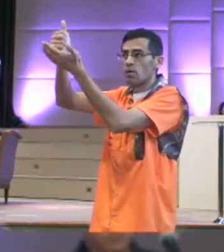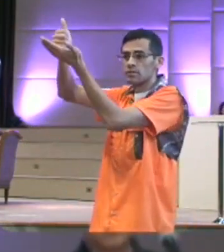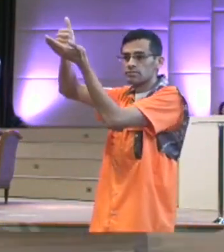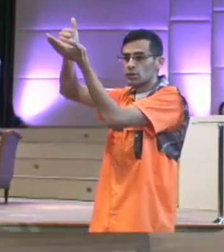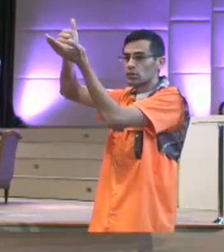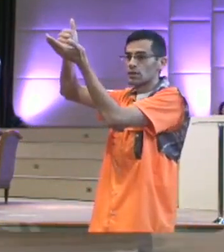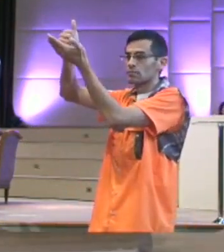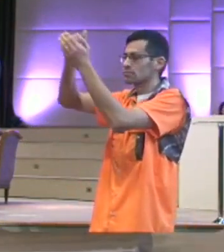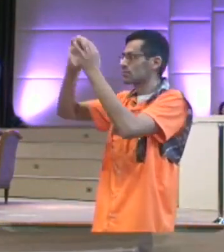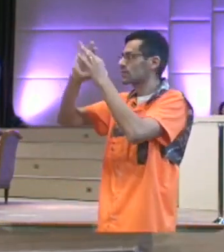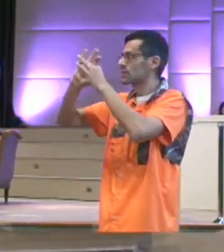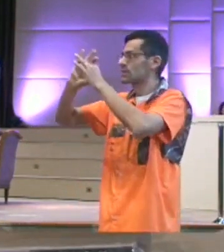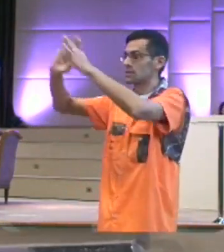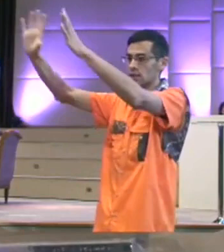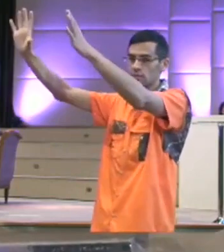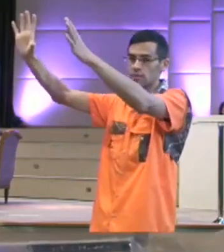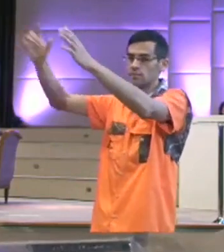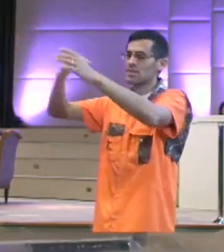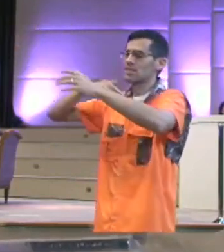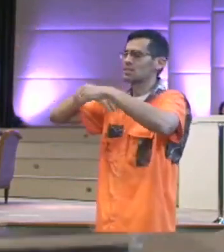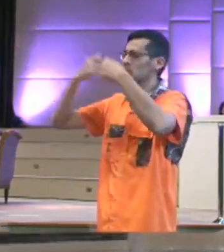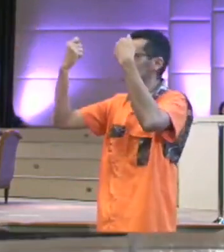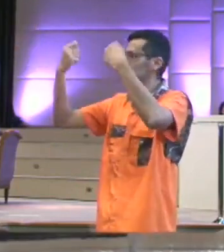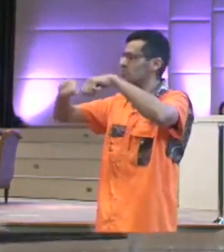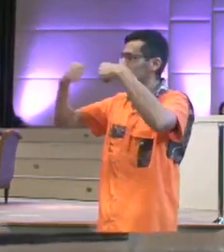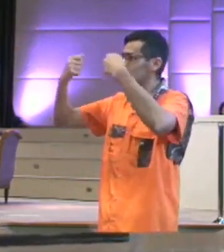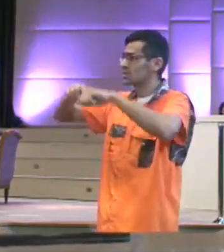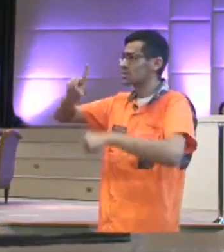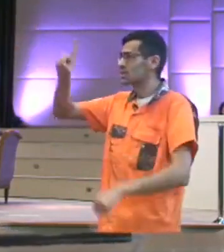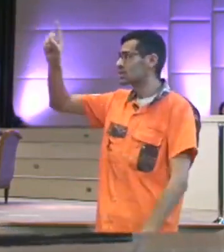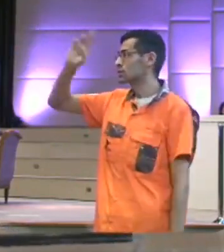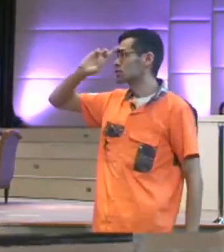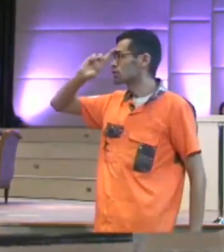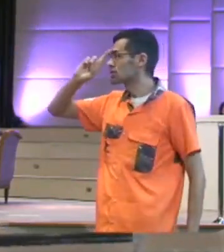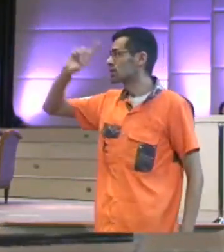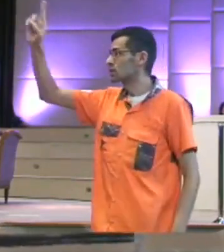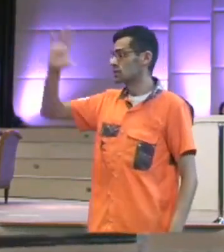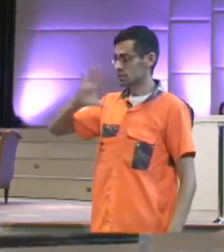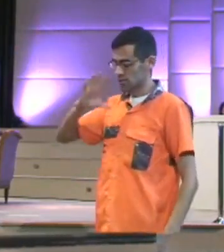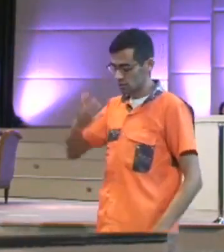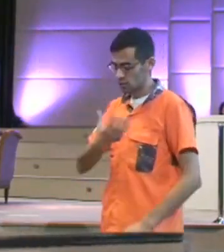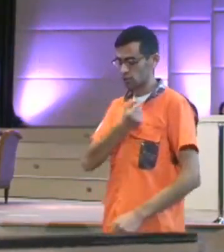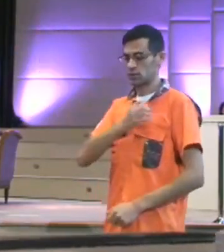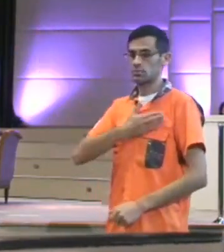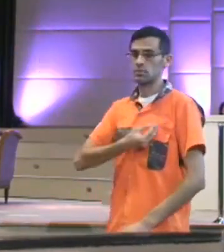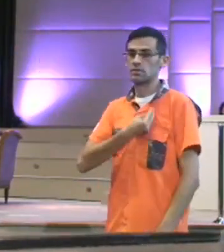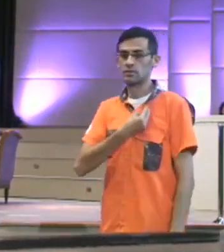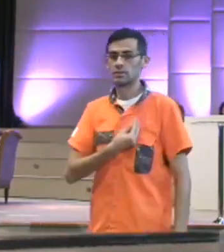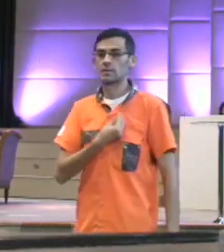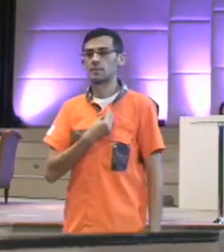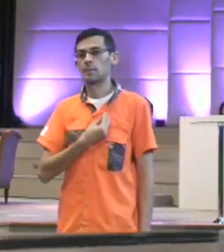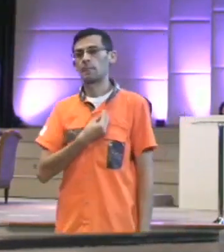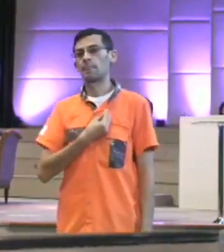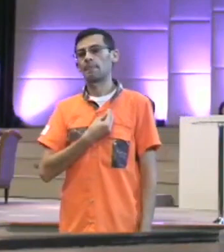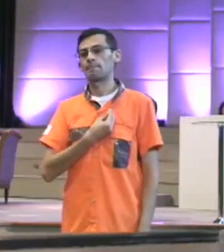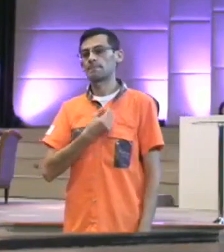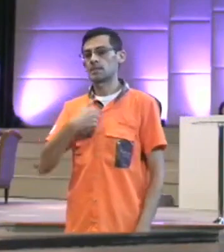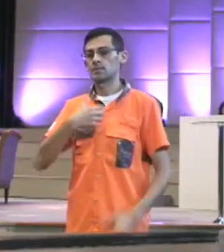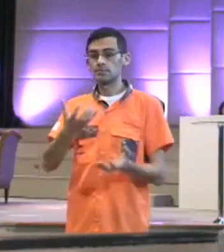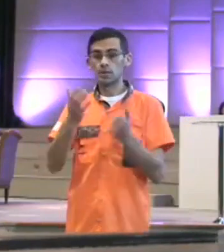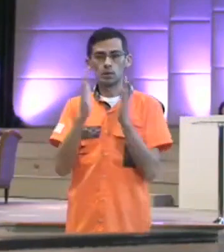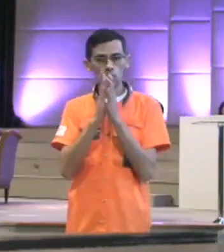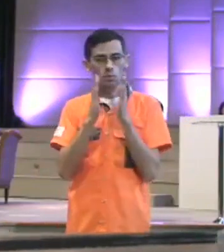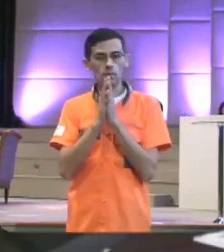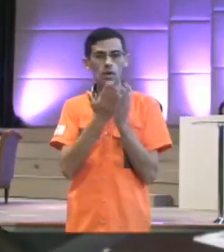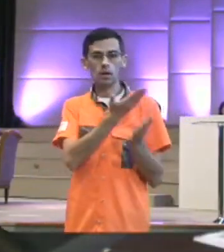Senhor Jesus, eu preciso que tu sejas o Senhor e o Salvador da minha vida. Eu quero orar